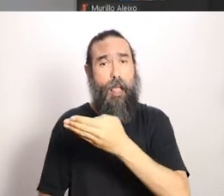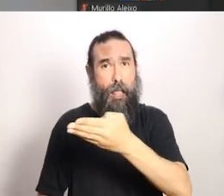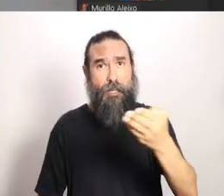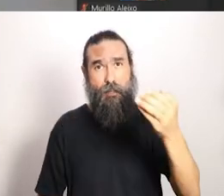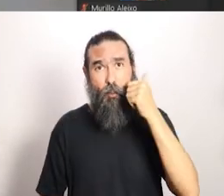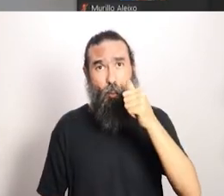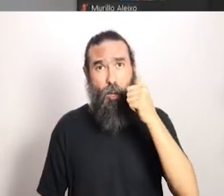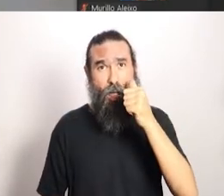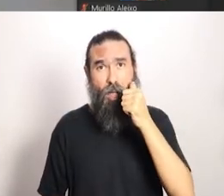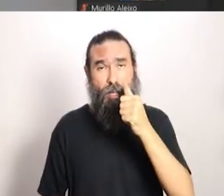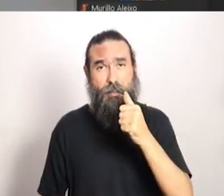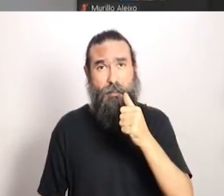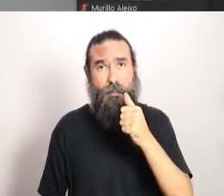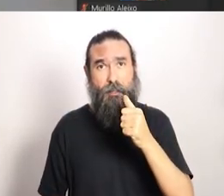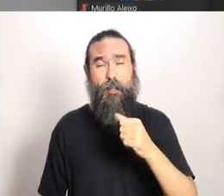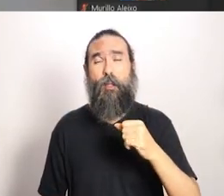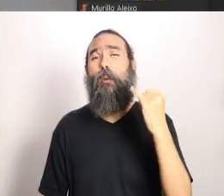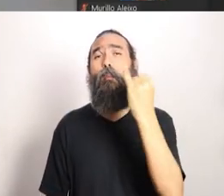dessas mulheres,